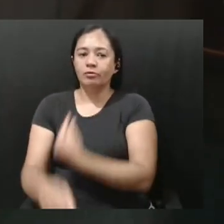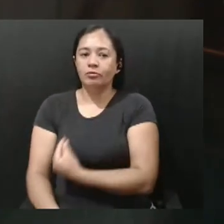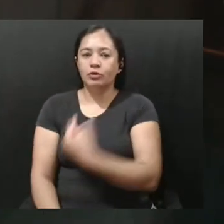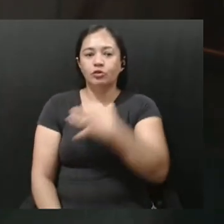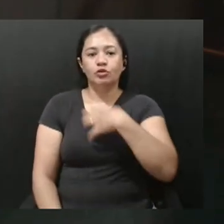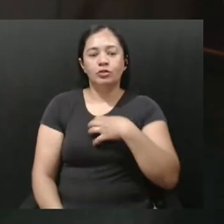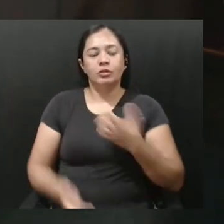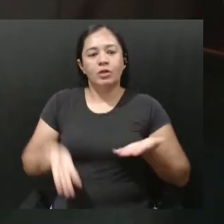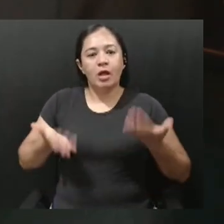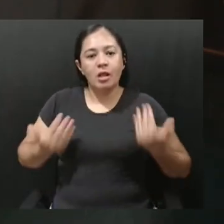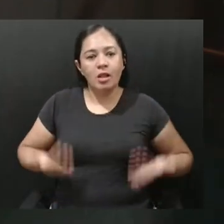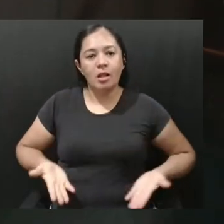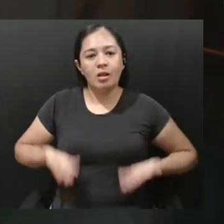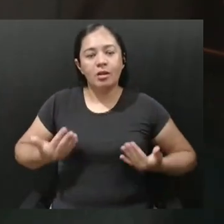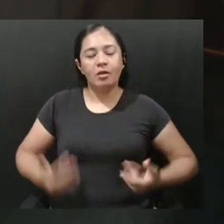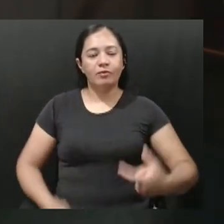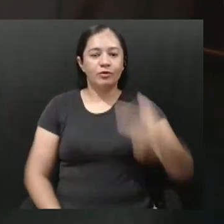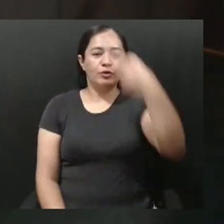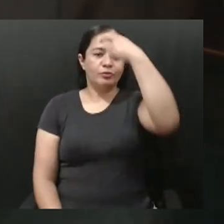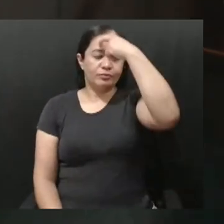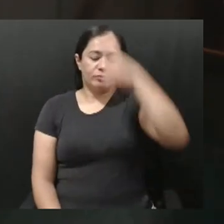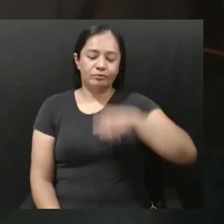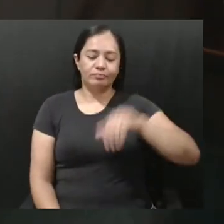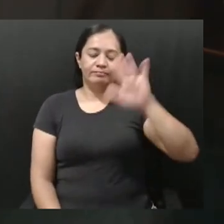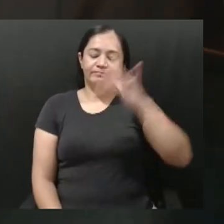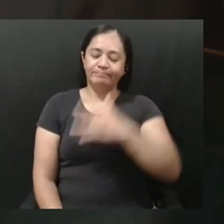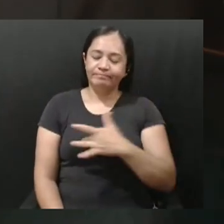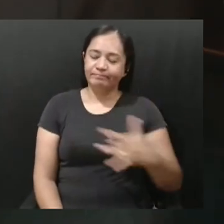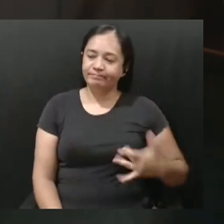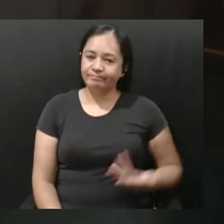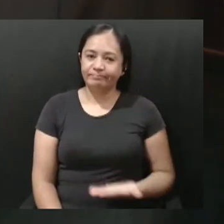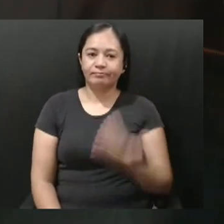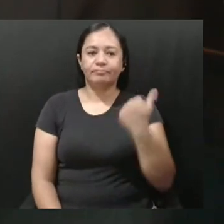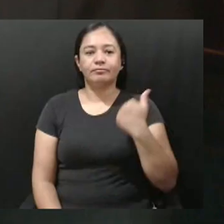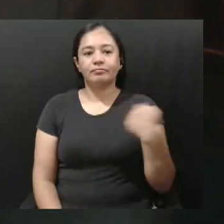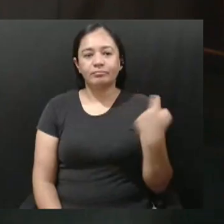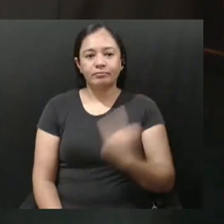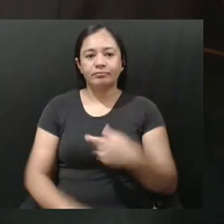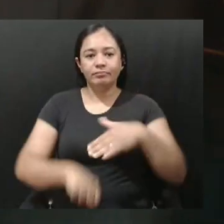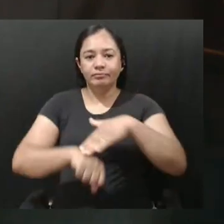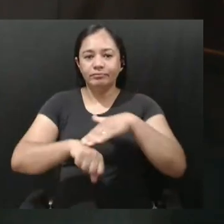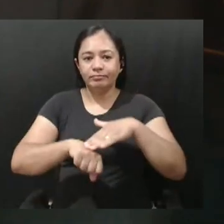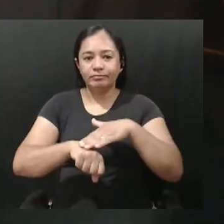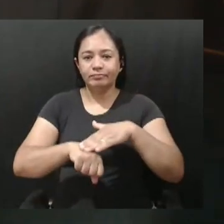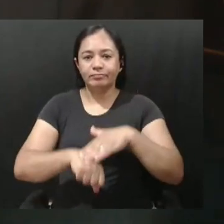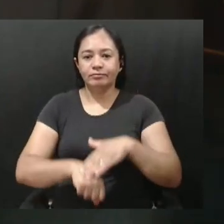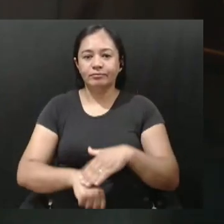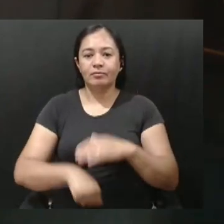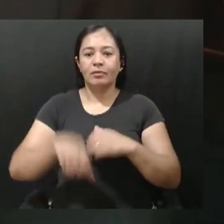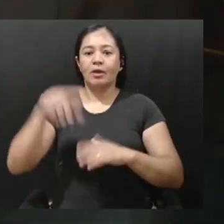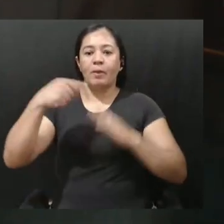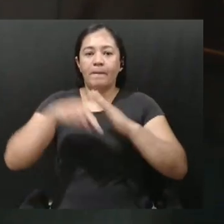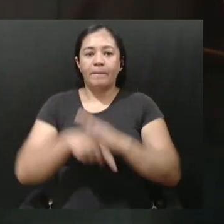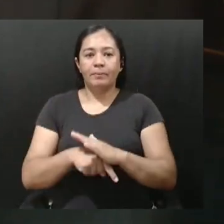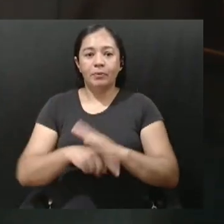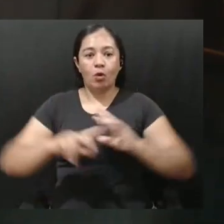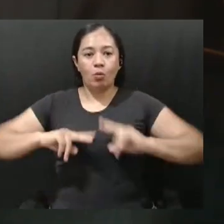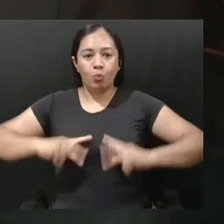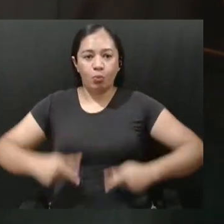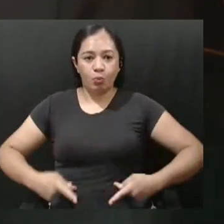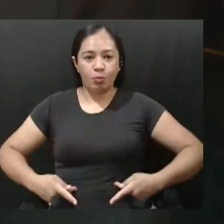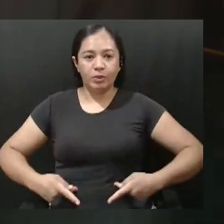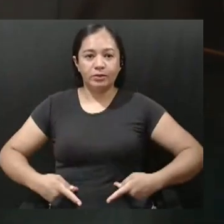consciente e mais saudável. Então vamos lá para a nossa conversa, né, mais profunda, humana e prática. A gente recebe aqui